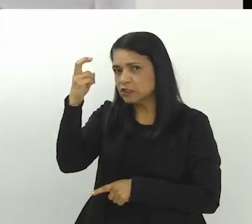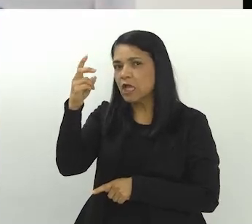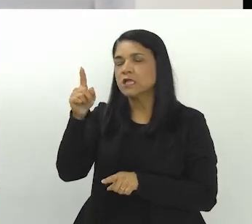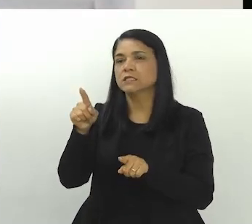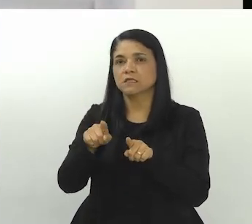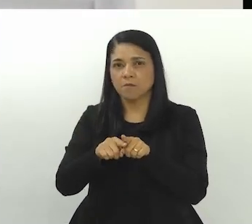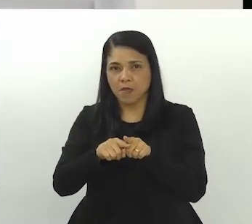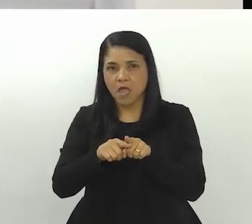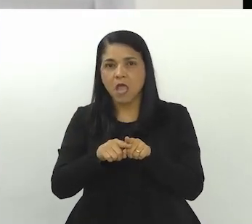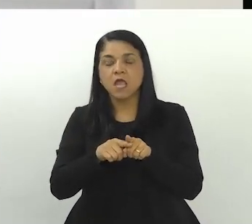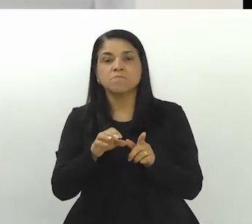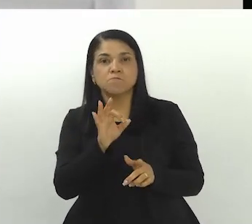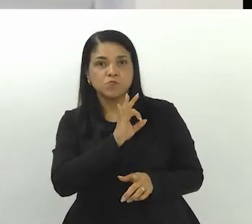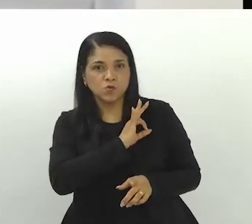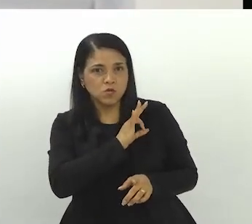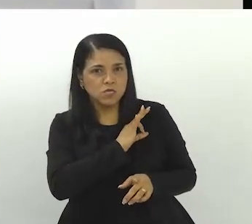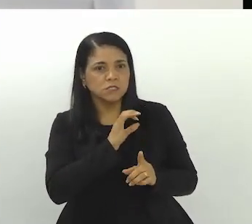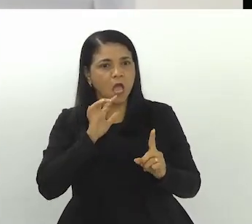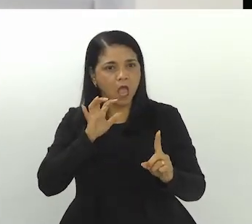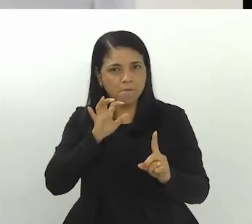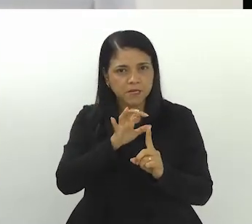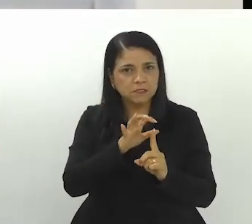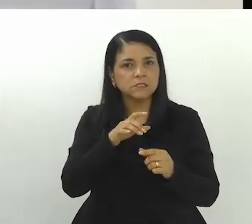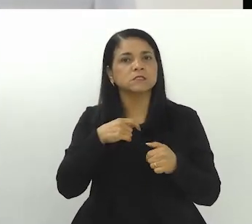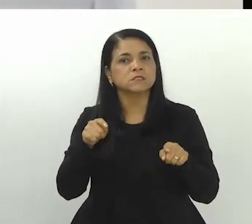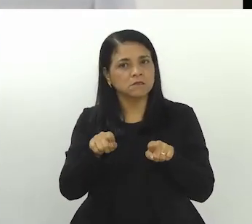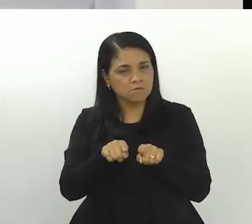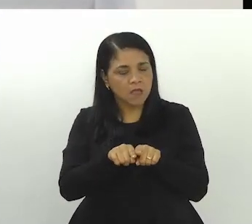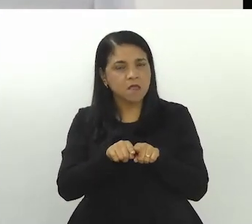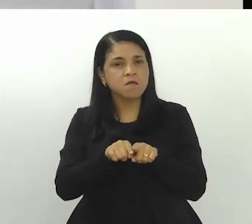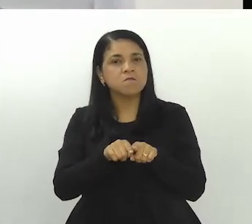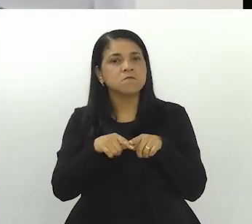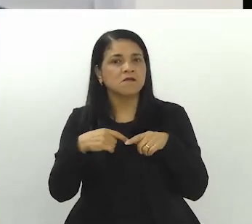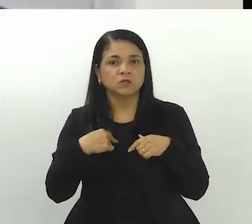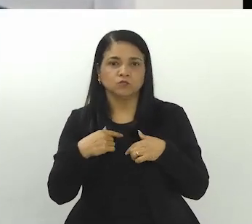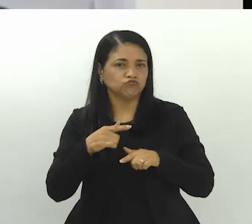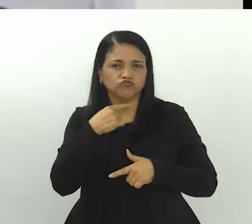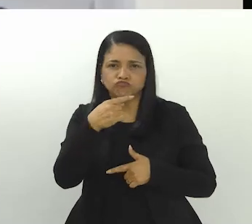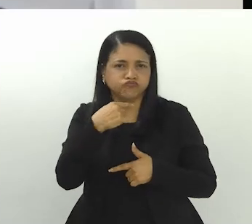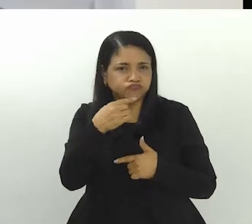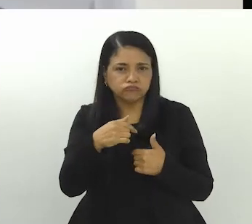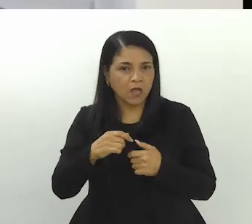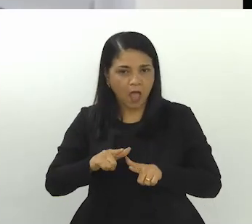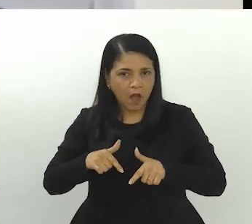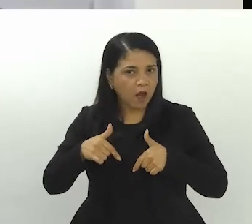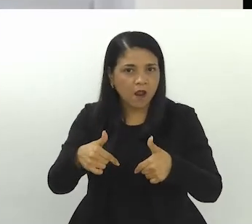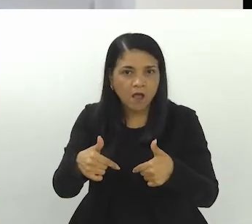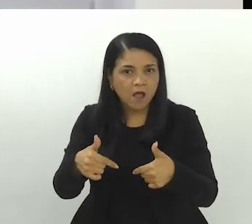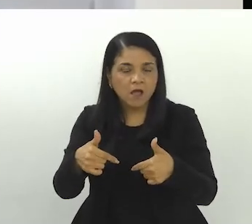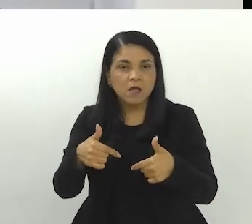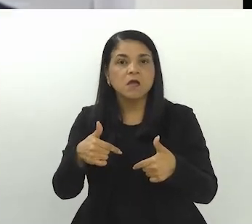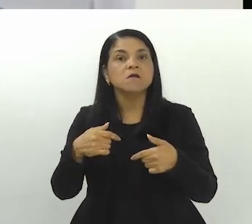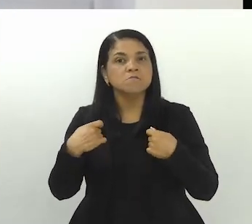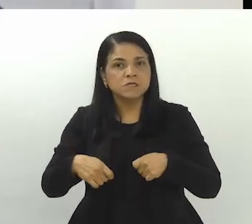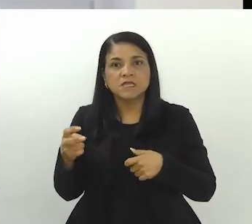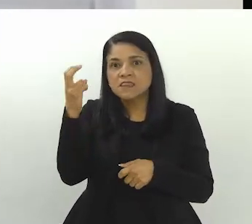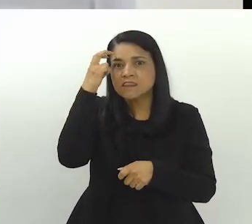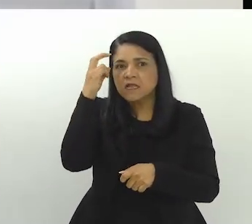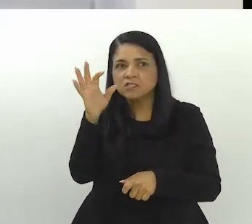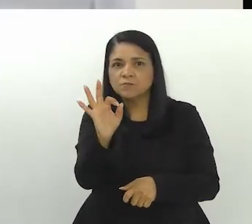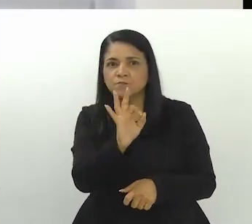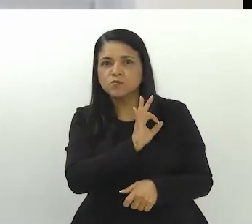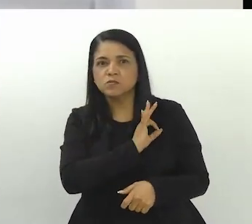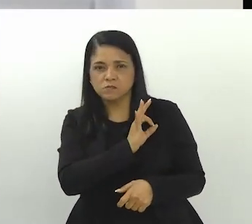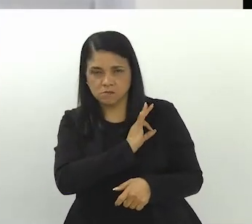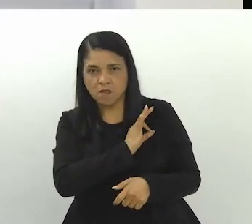apostaram também em inteligência policial, apostaram também em repressão, né? Não tem como você, de alguma forma, fazer esse enfrentamento sem,